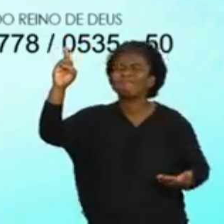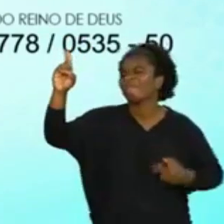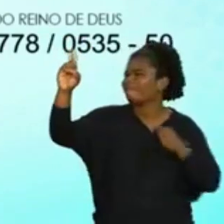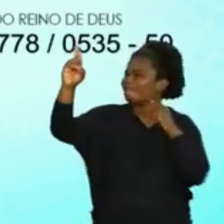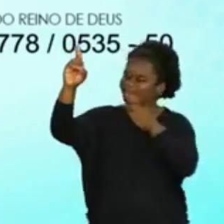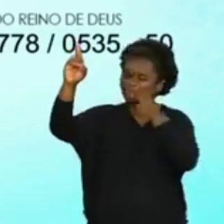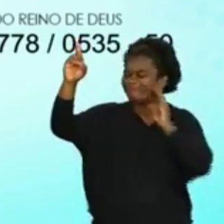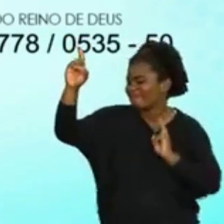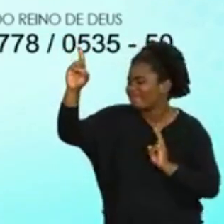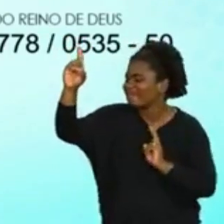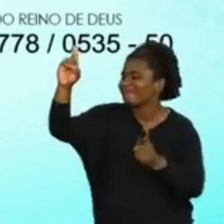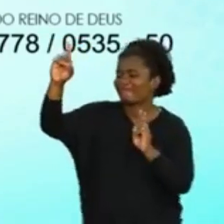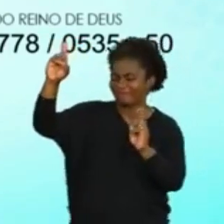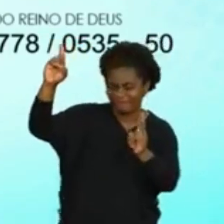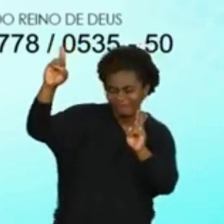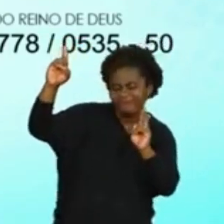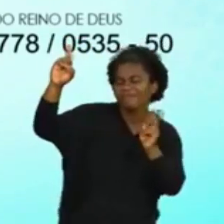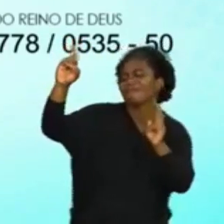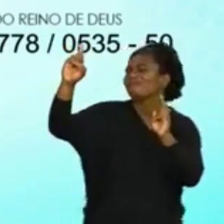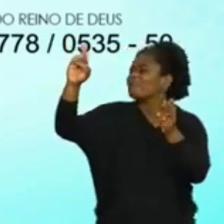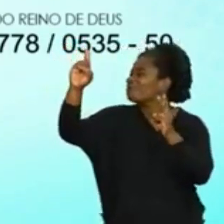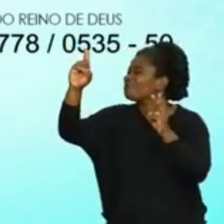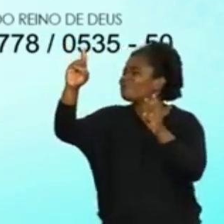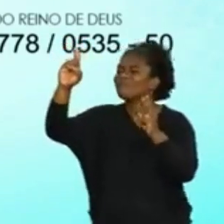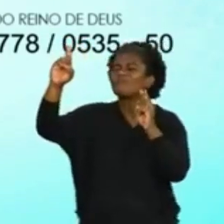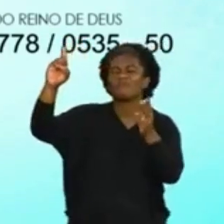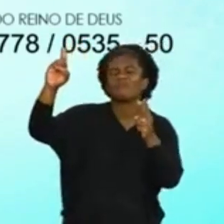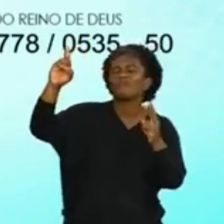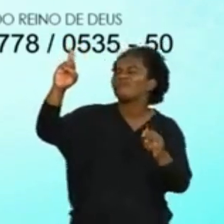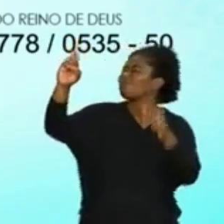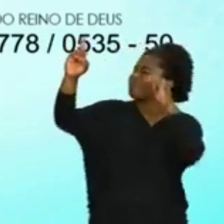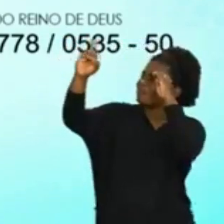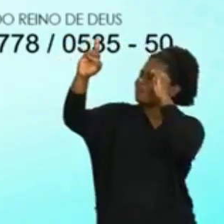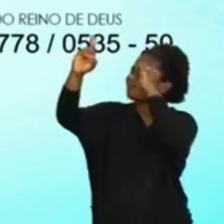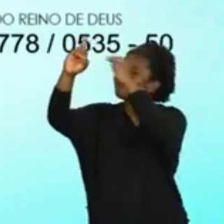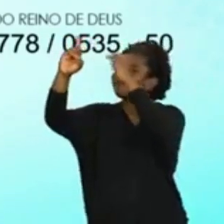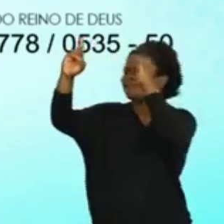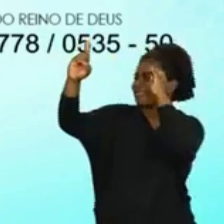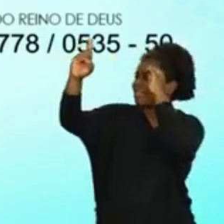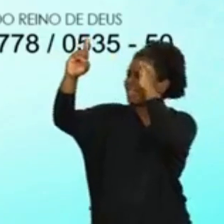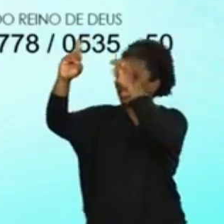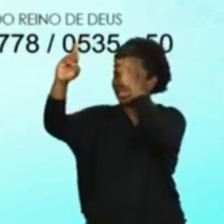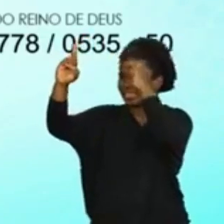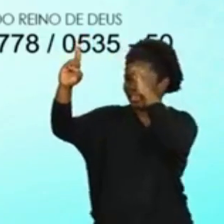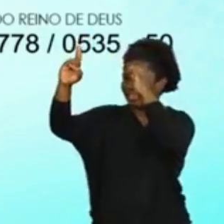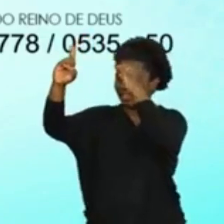com compromisso contigo.